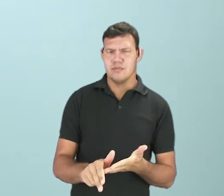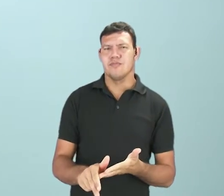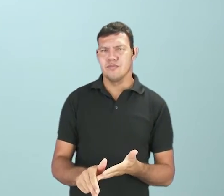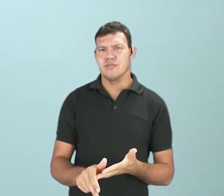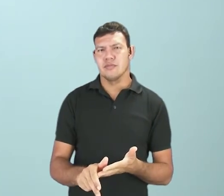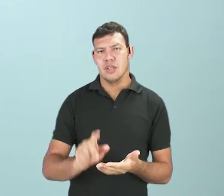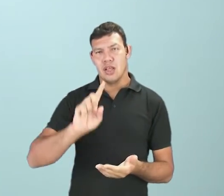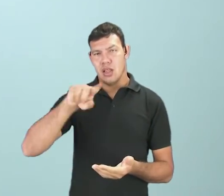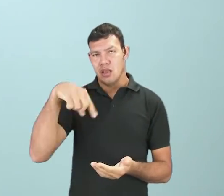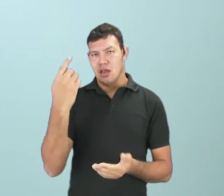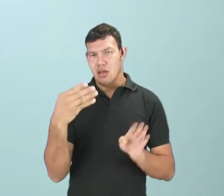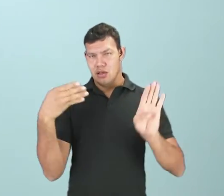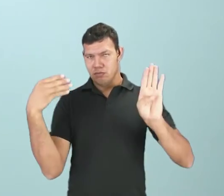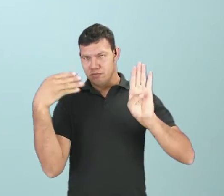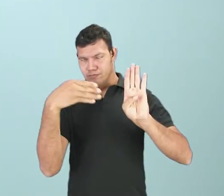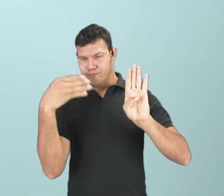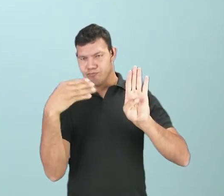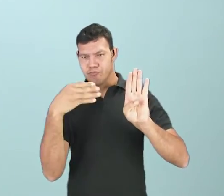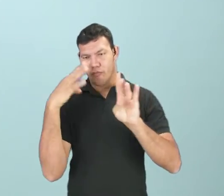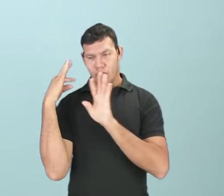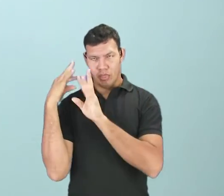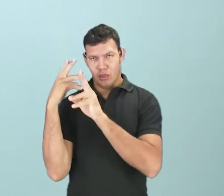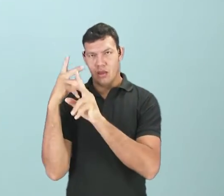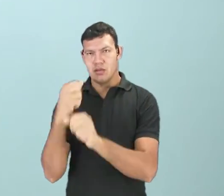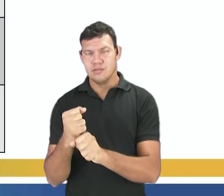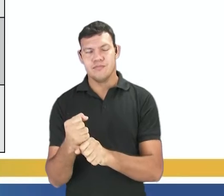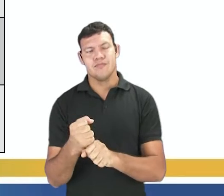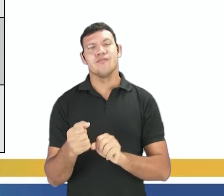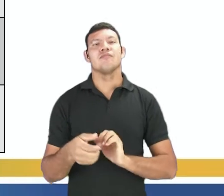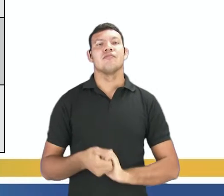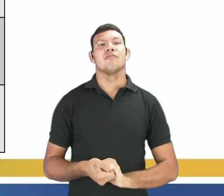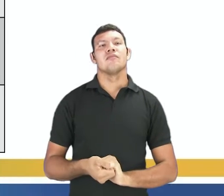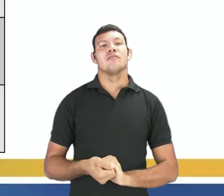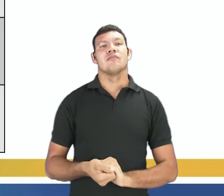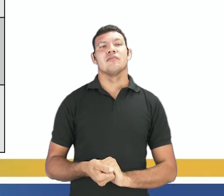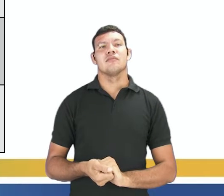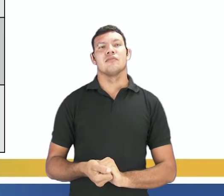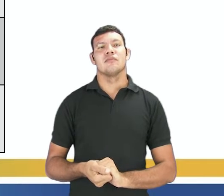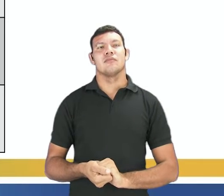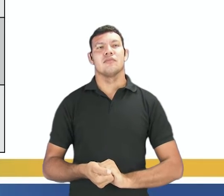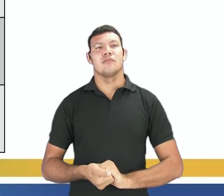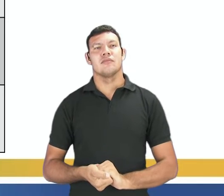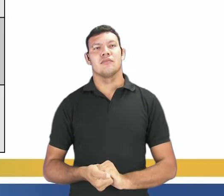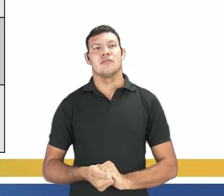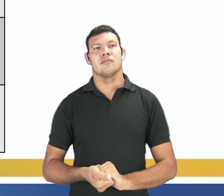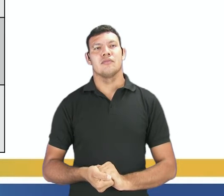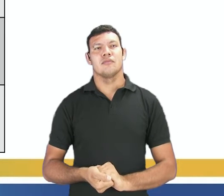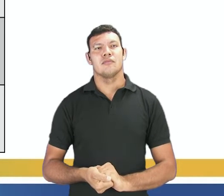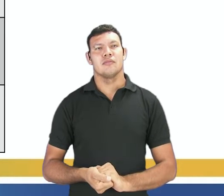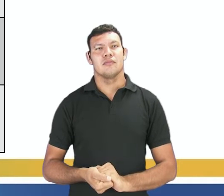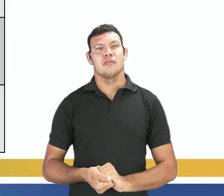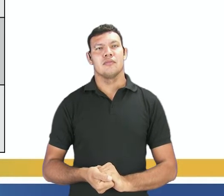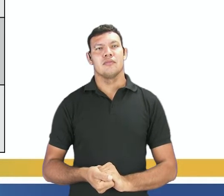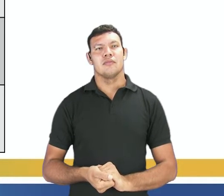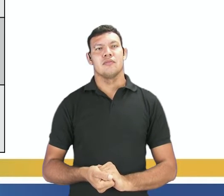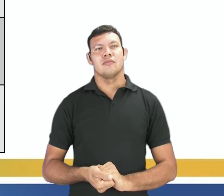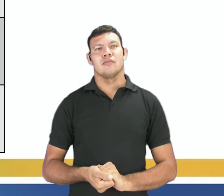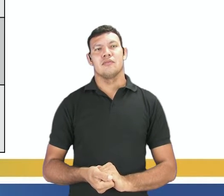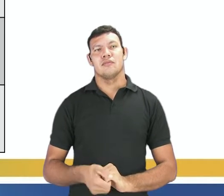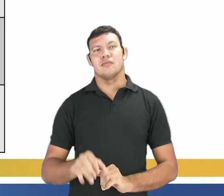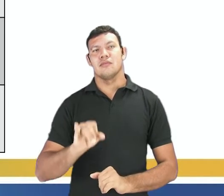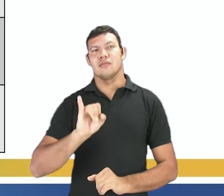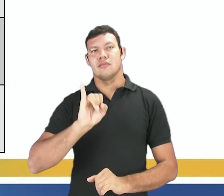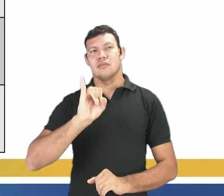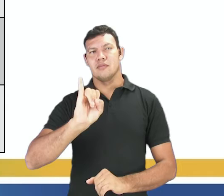uma olhada lá depois também, para poder relembrar, se vocês não lembram. Idioms. Assim como gírias, nós também temos os